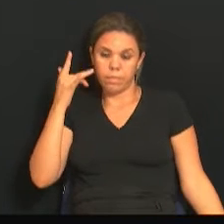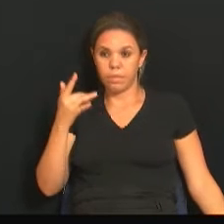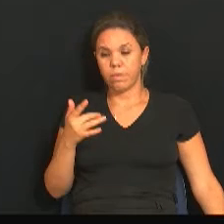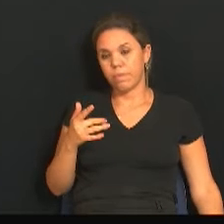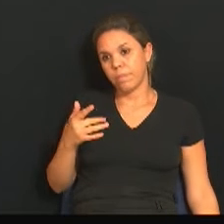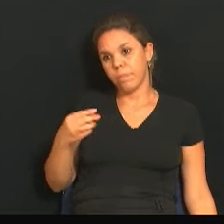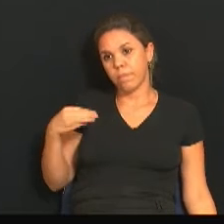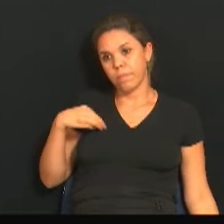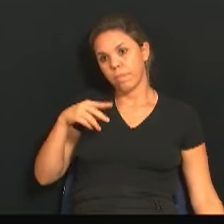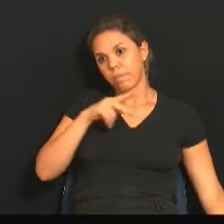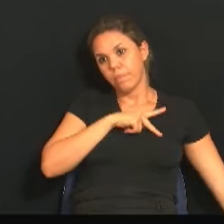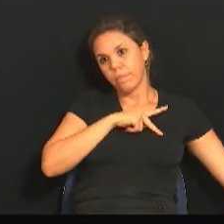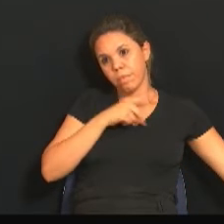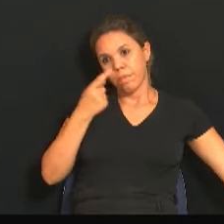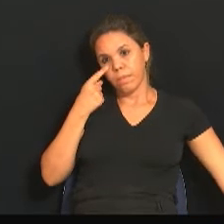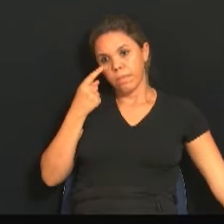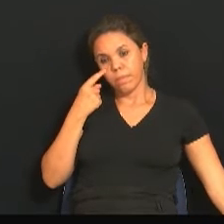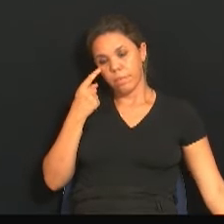Ministério Público